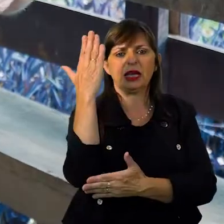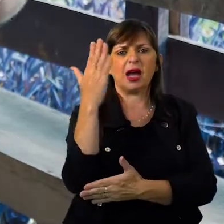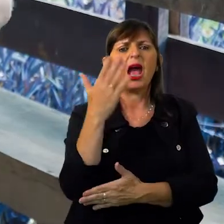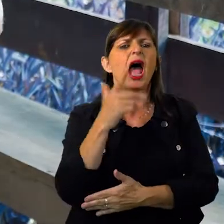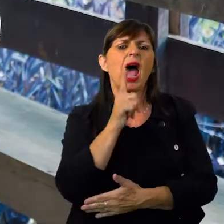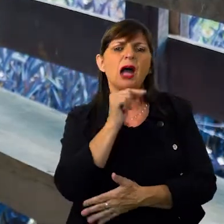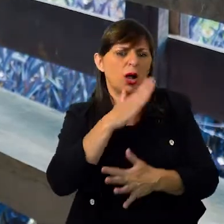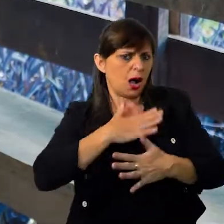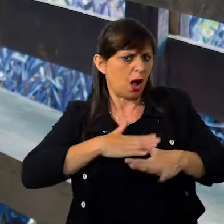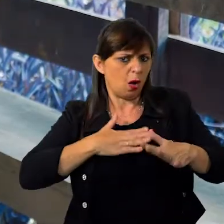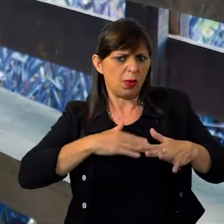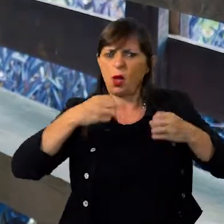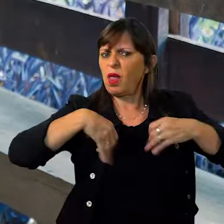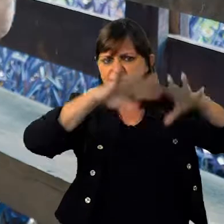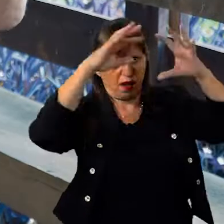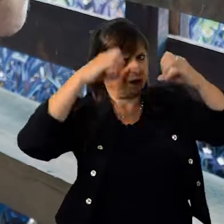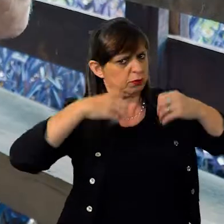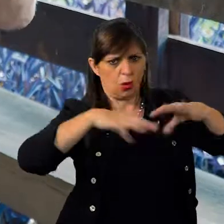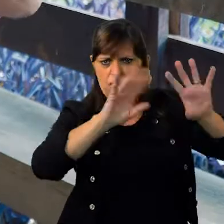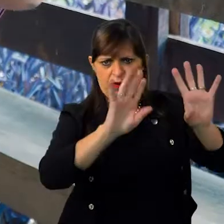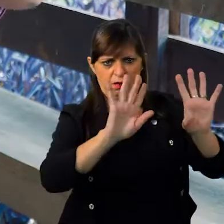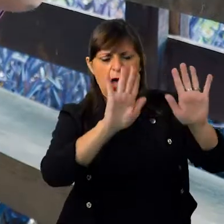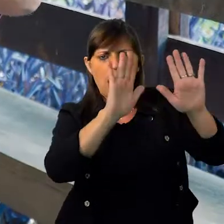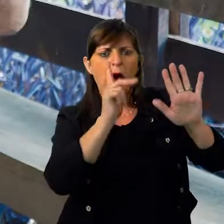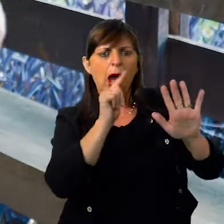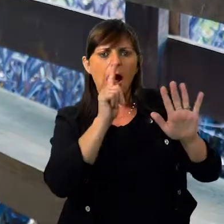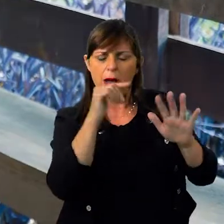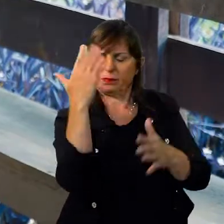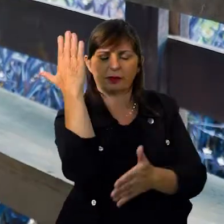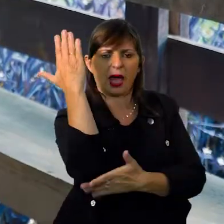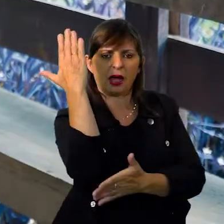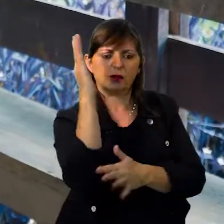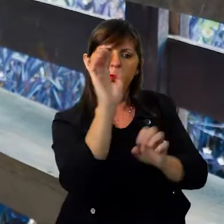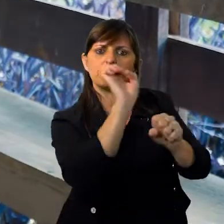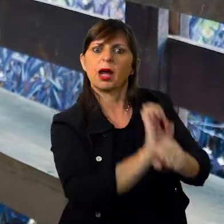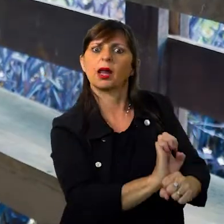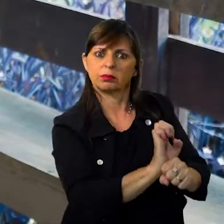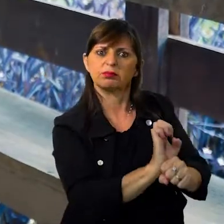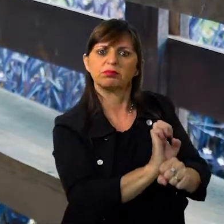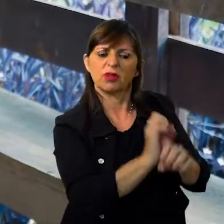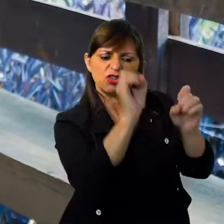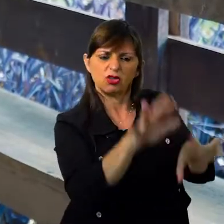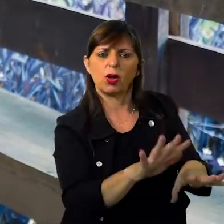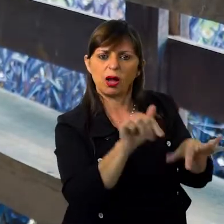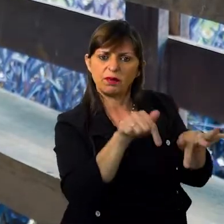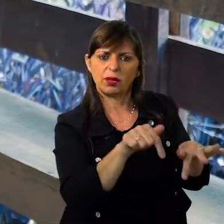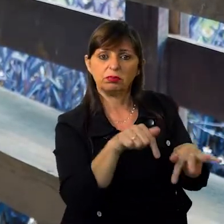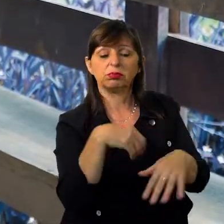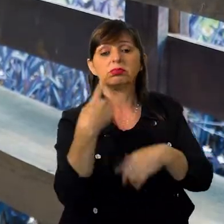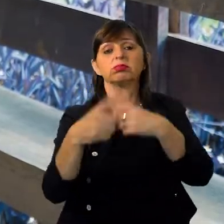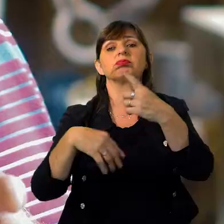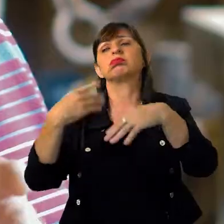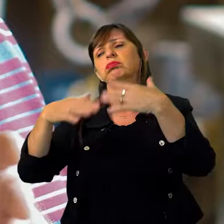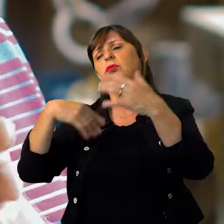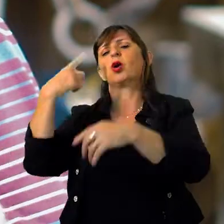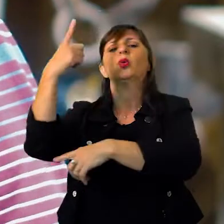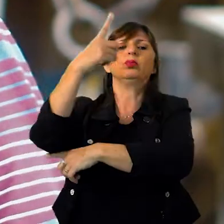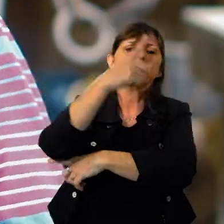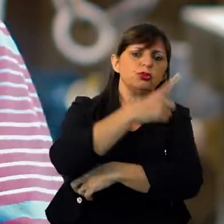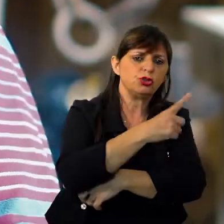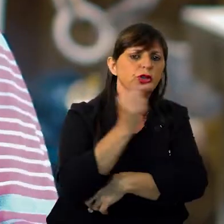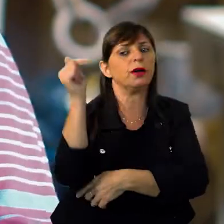aquele aquelas volta e não a madeira não vai embora então Ali era o local de amarração dessas bolsas e todas as os boeiros